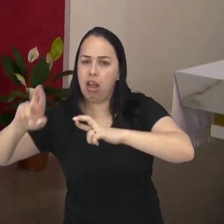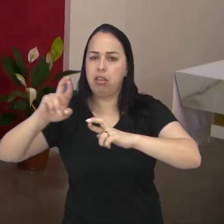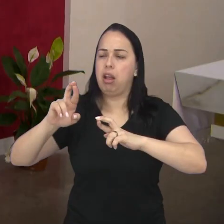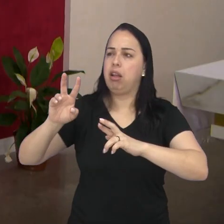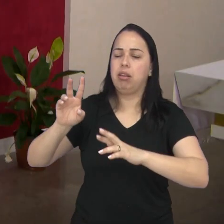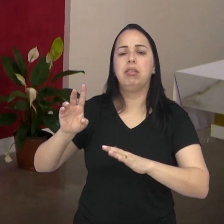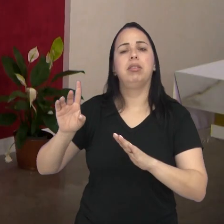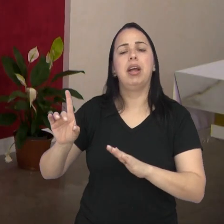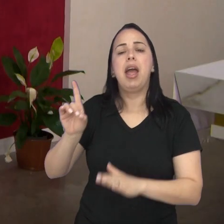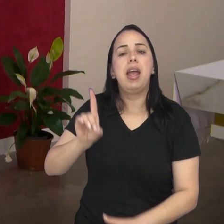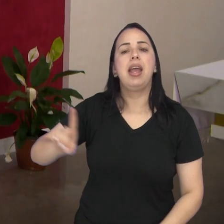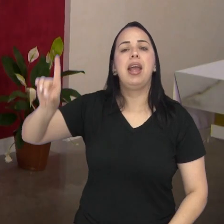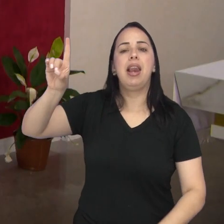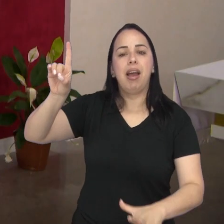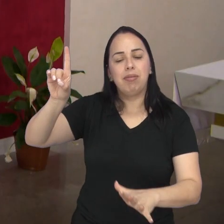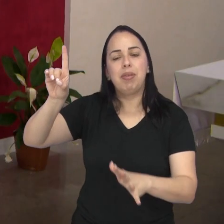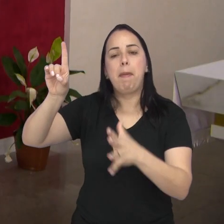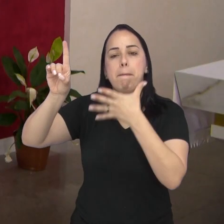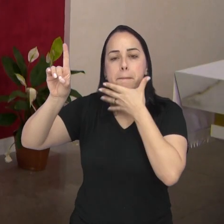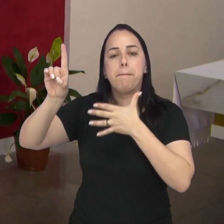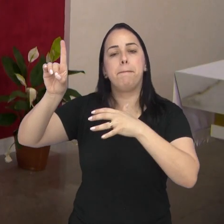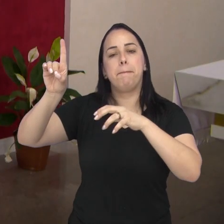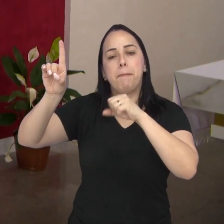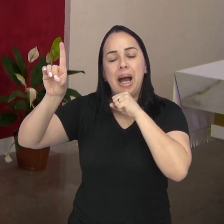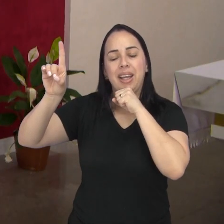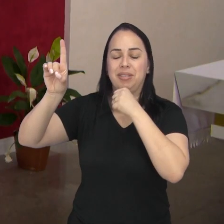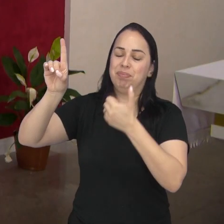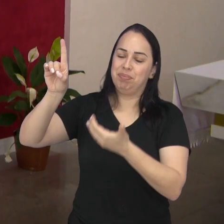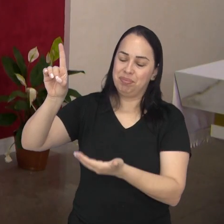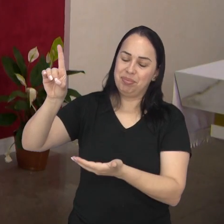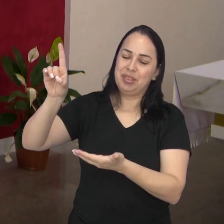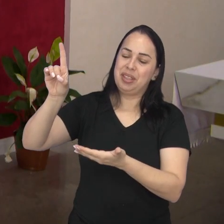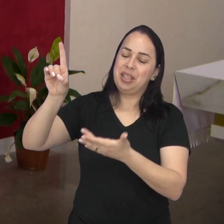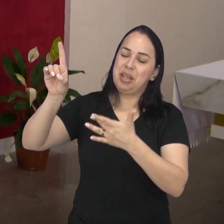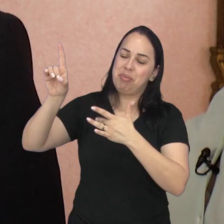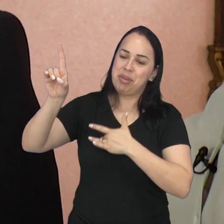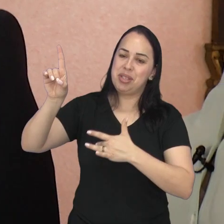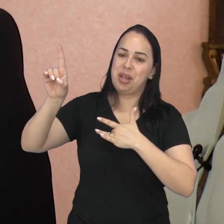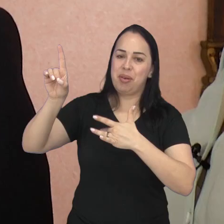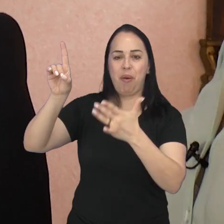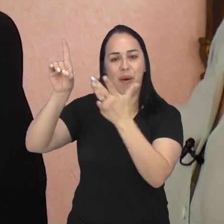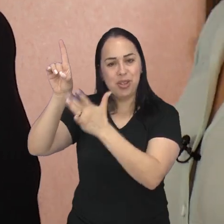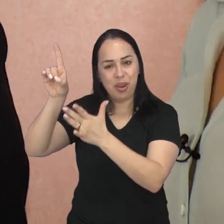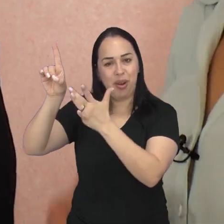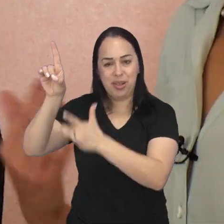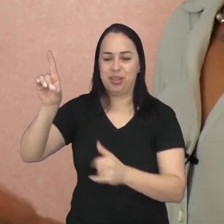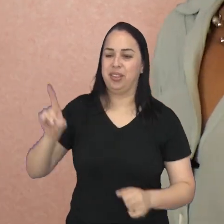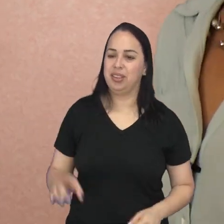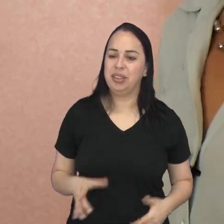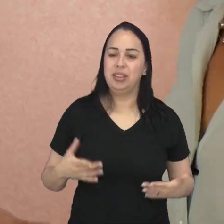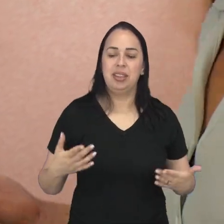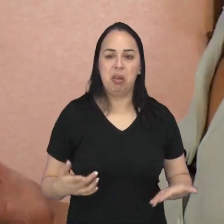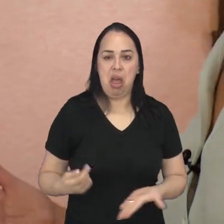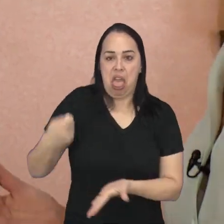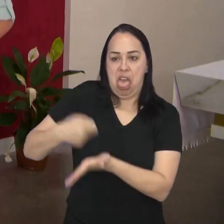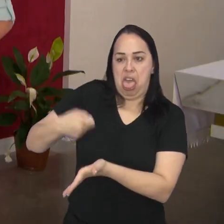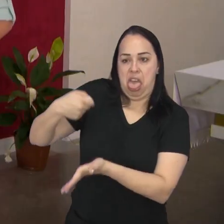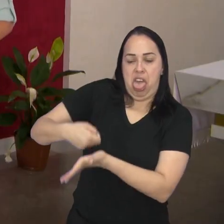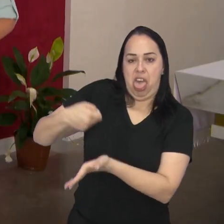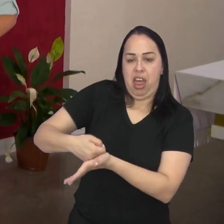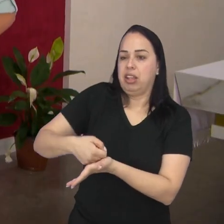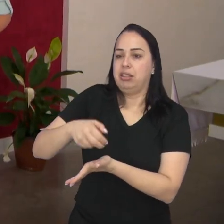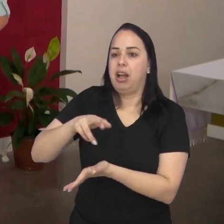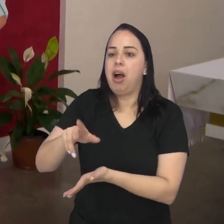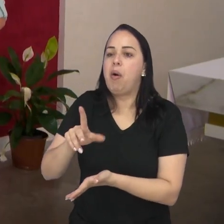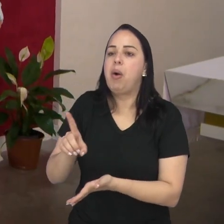Deus supremo, mas como Pai. Ele é Pai e é misericordioso. E não é aquele pai carrasco, né? Aquele